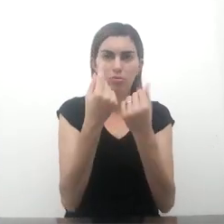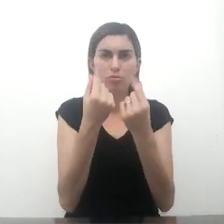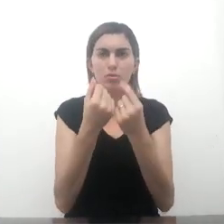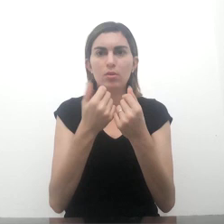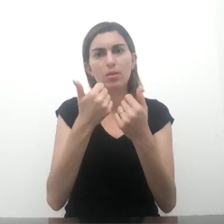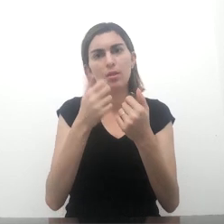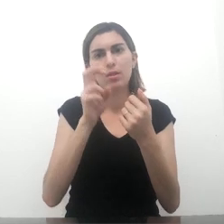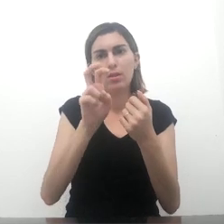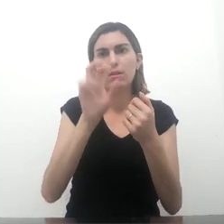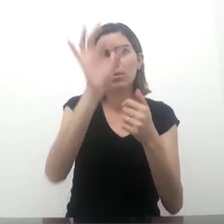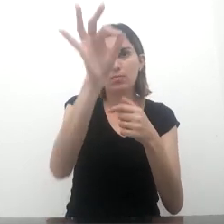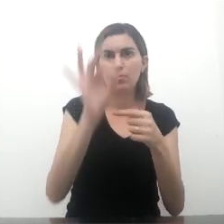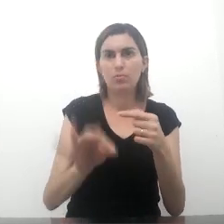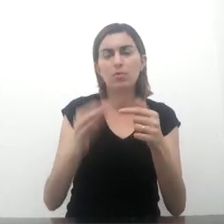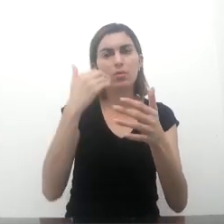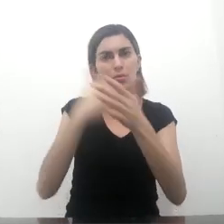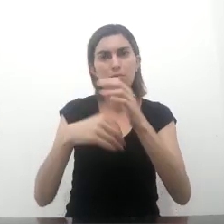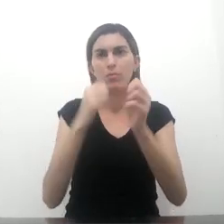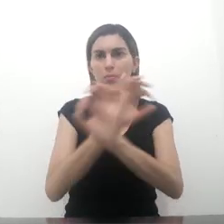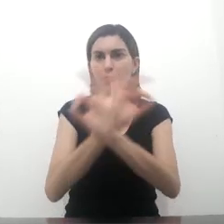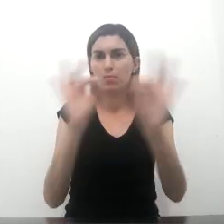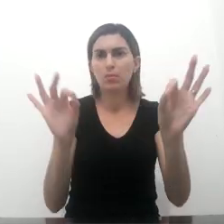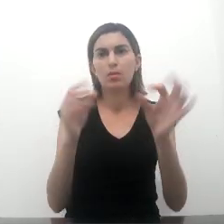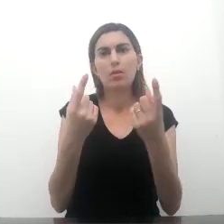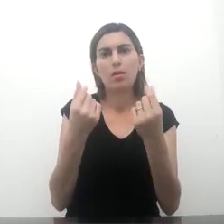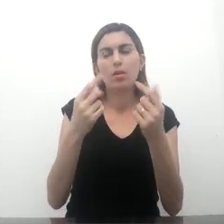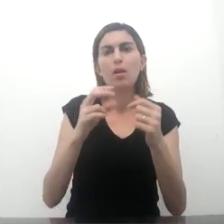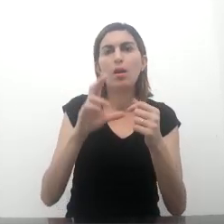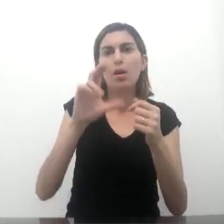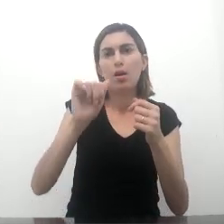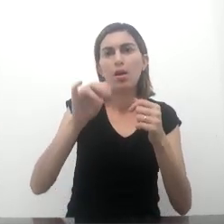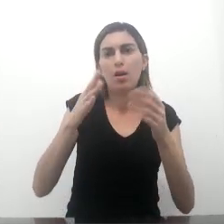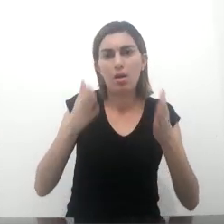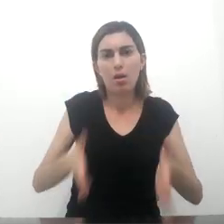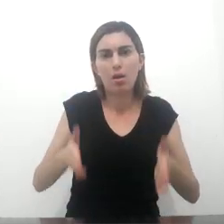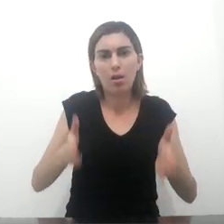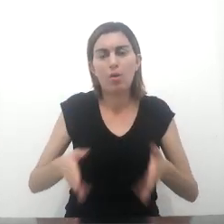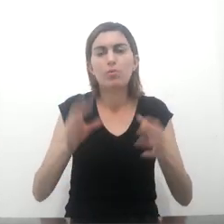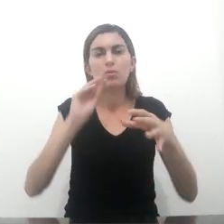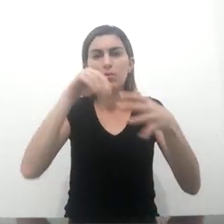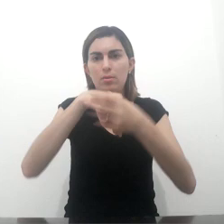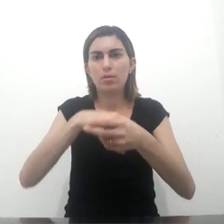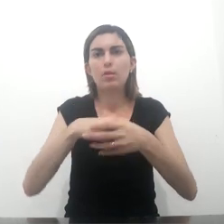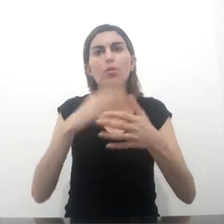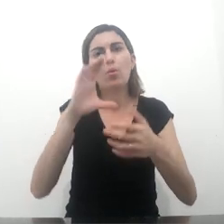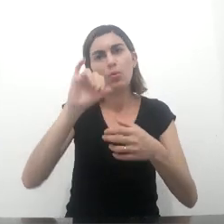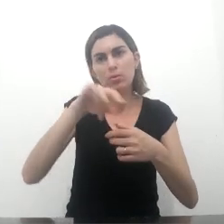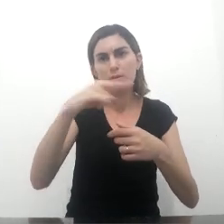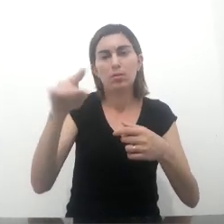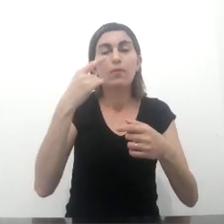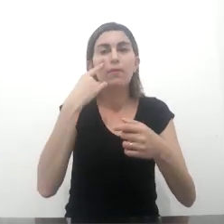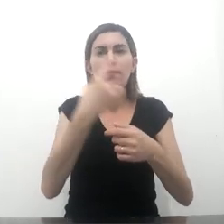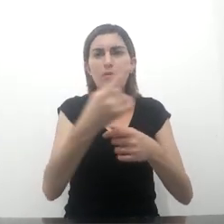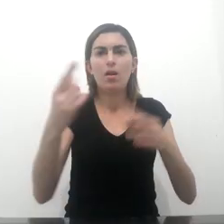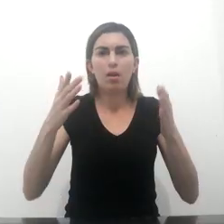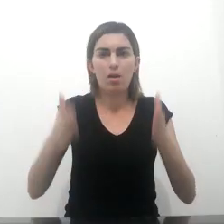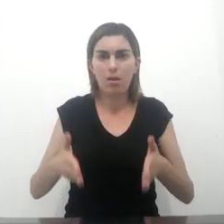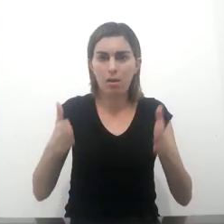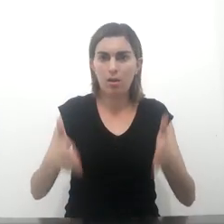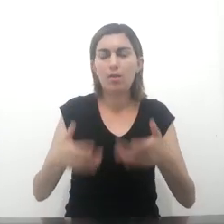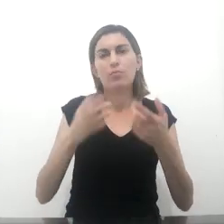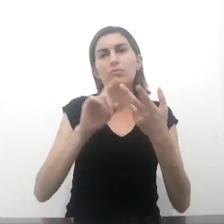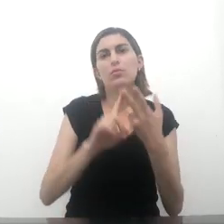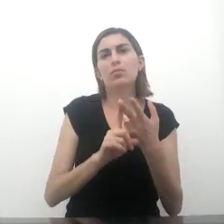e no dinheiro de 15% de desconto, beleza. Qual é o preço da calça dentro dessa condição? Então,